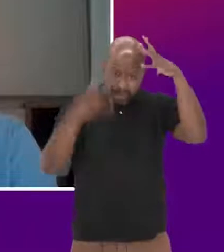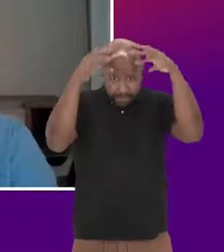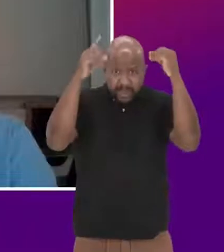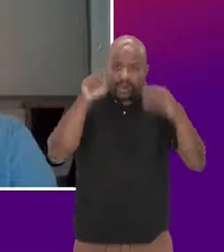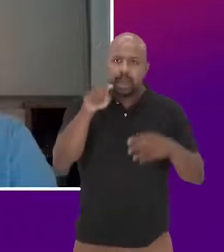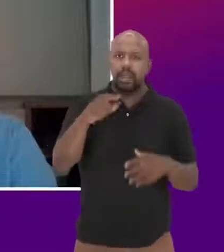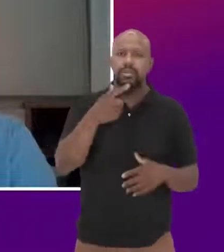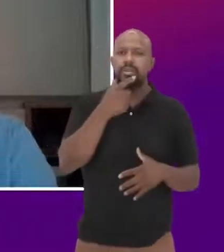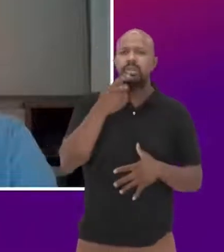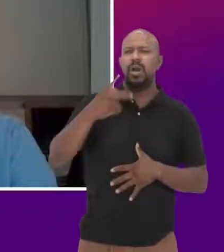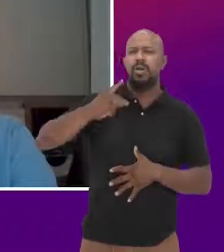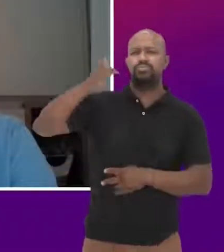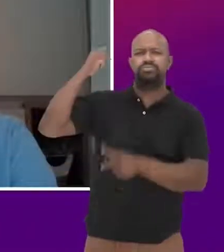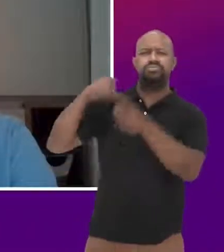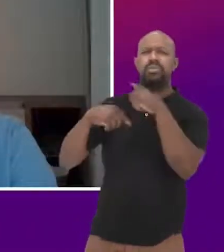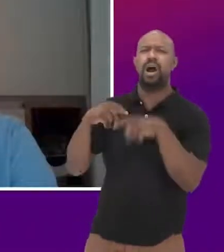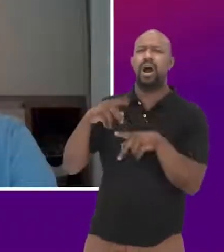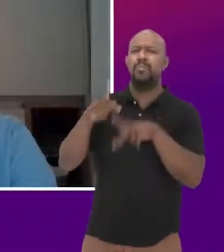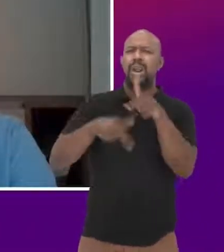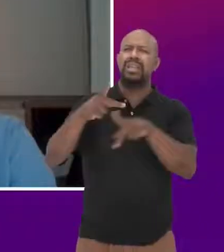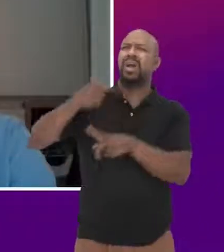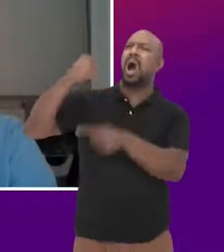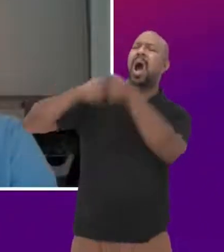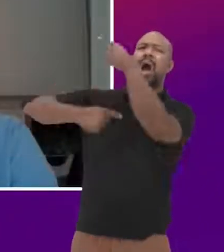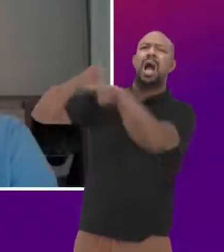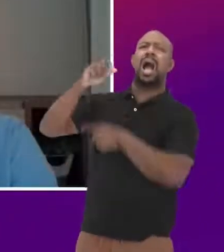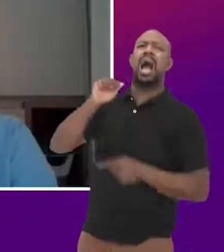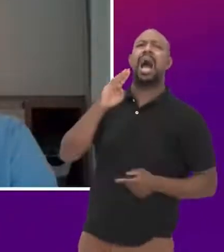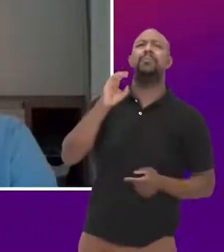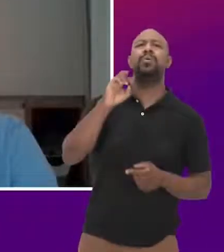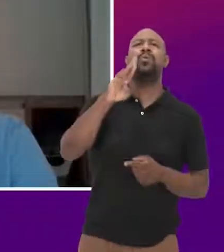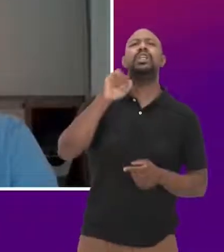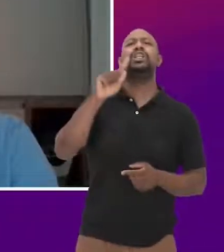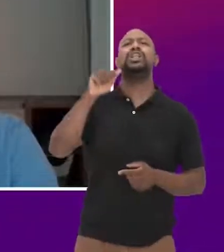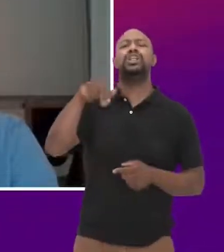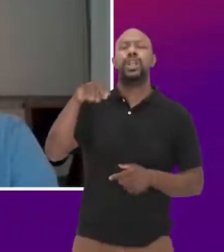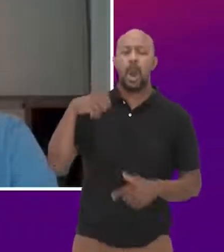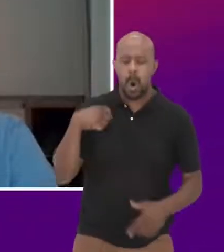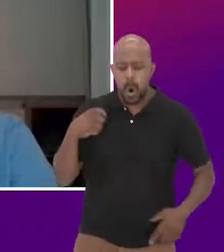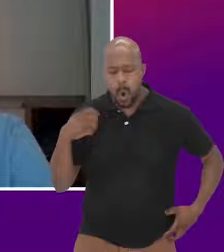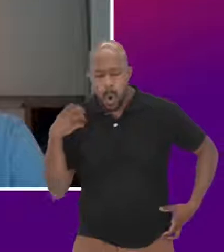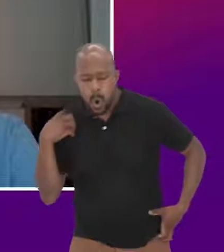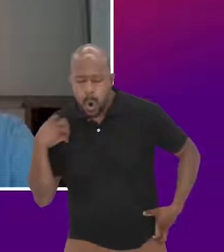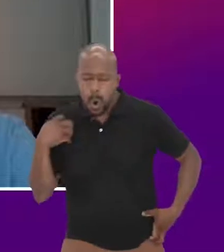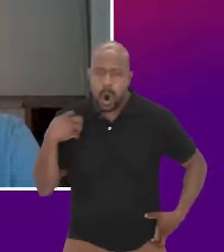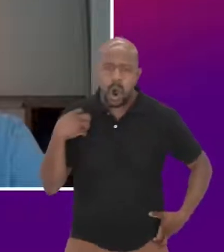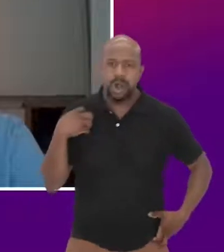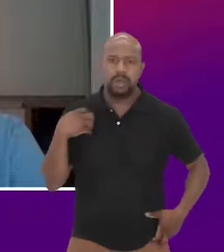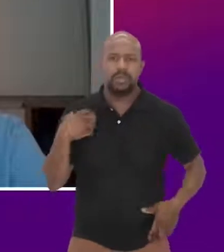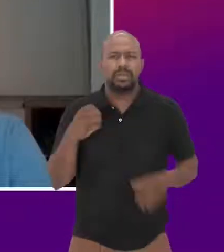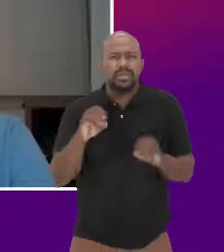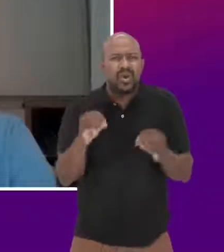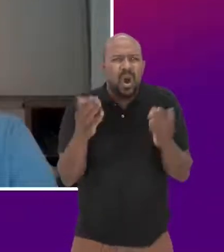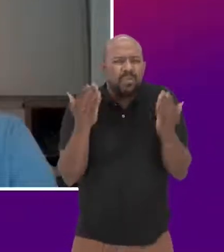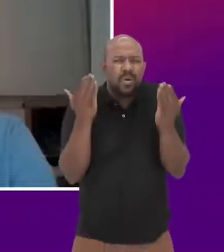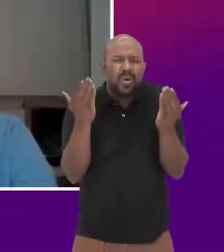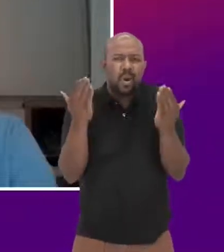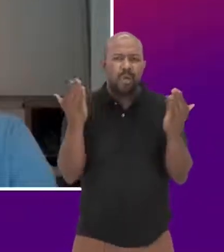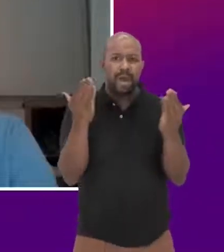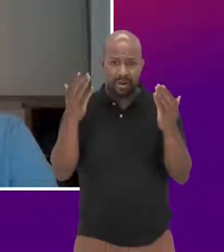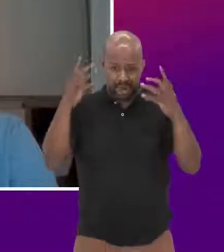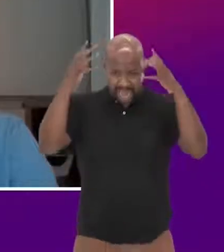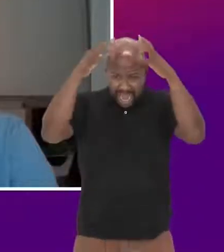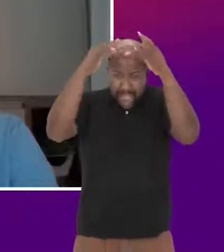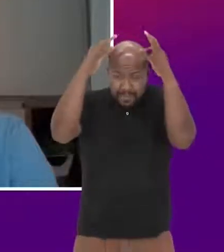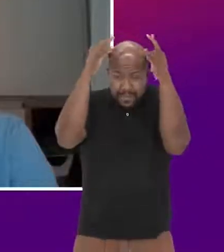de um aborígene. Então, como comparar o cabelo, que é uma identidade pavorosa,